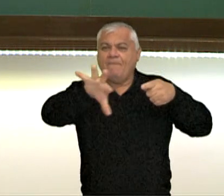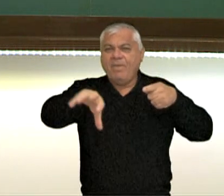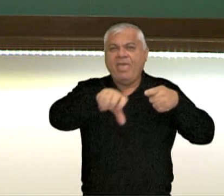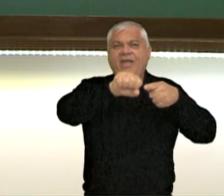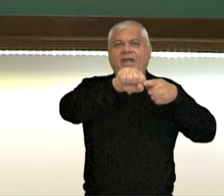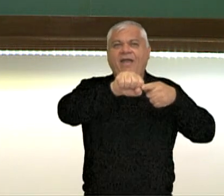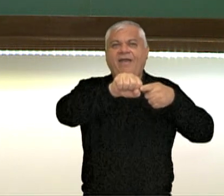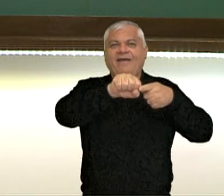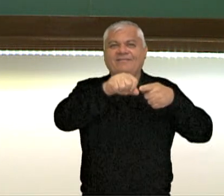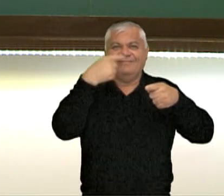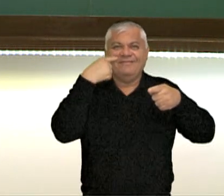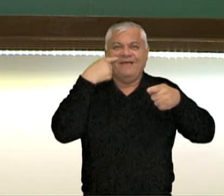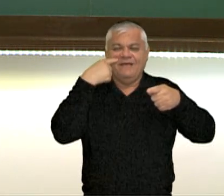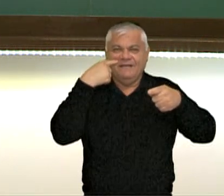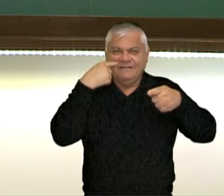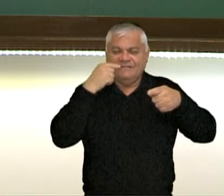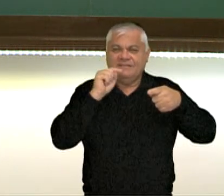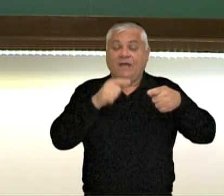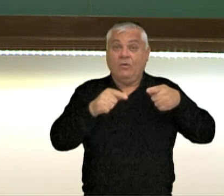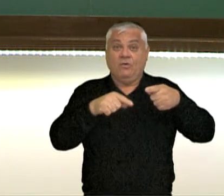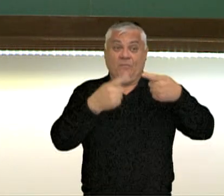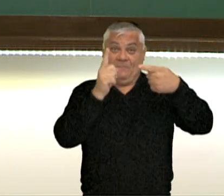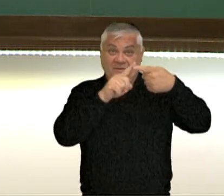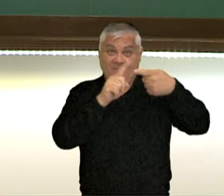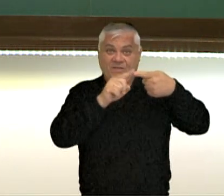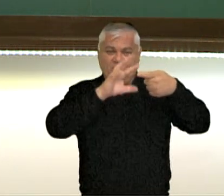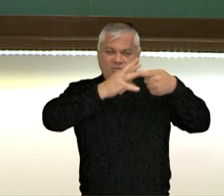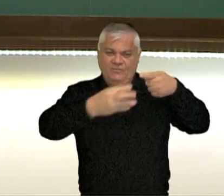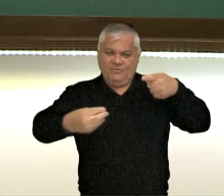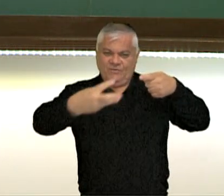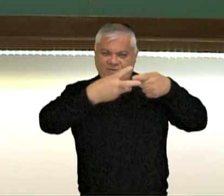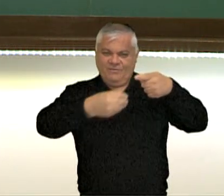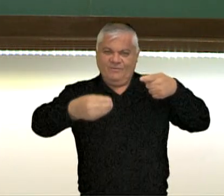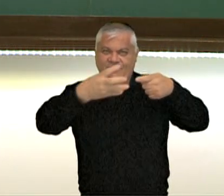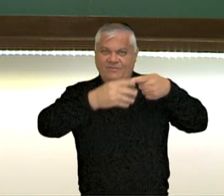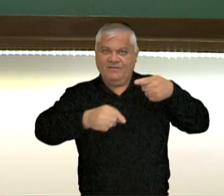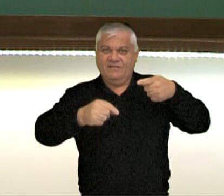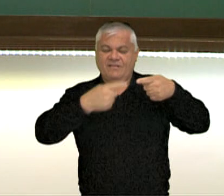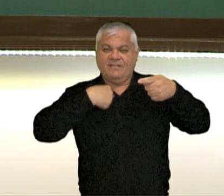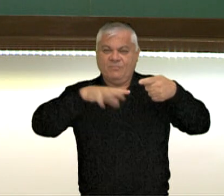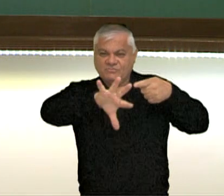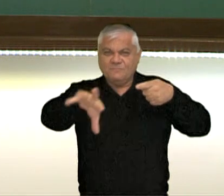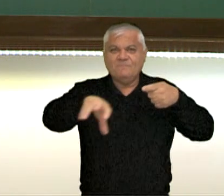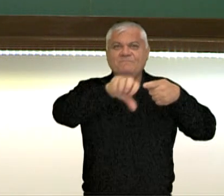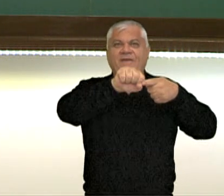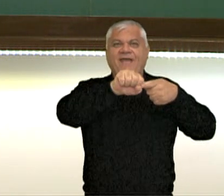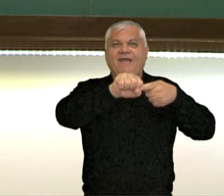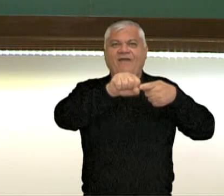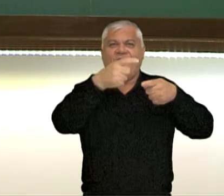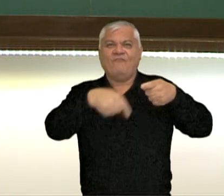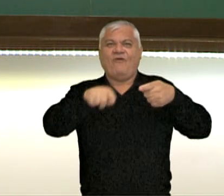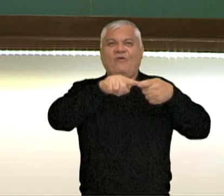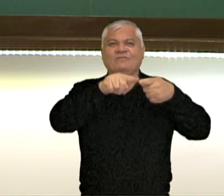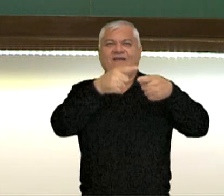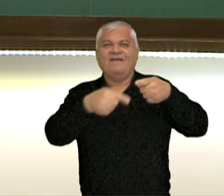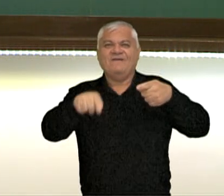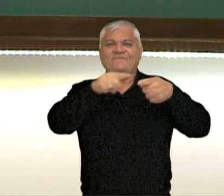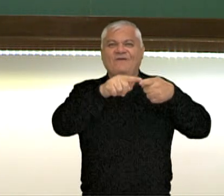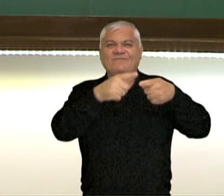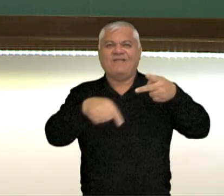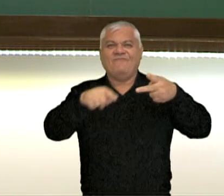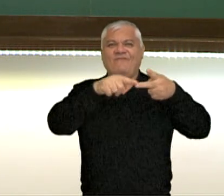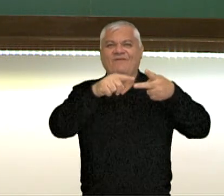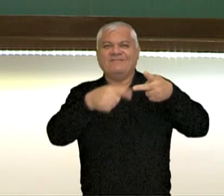aquilo que é útil. O nosso corpo é muito inteligente, é uma máquina perfeita. Ele não vai ficar